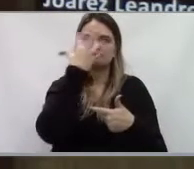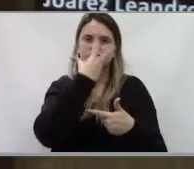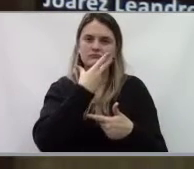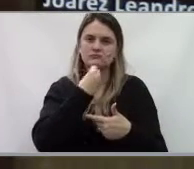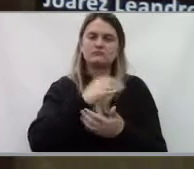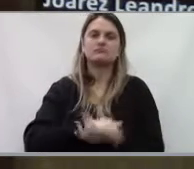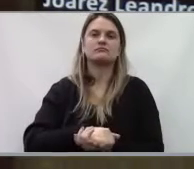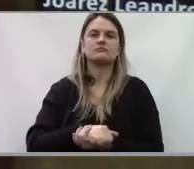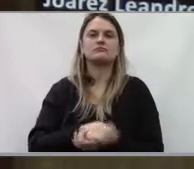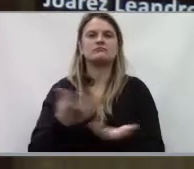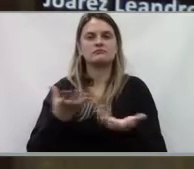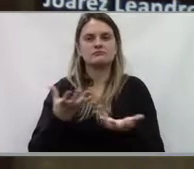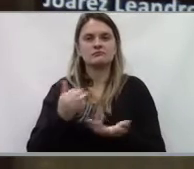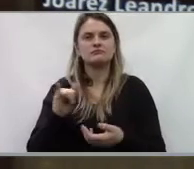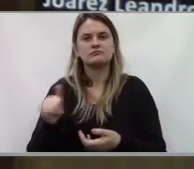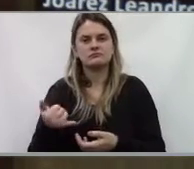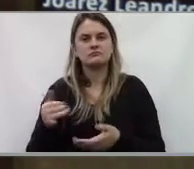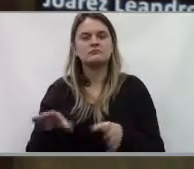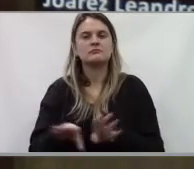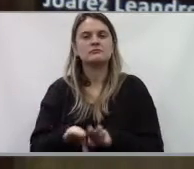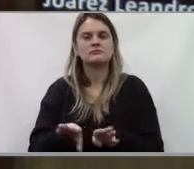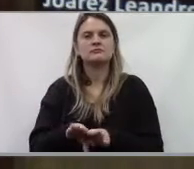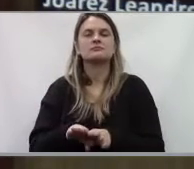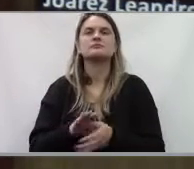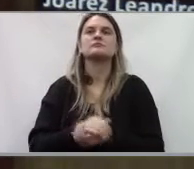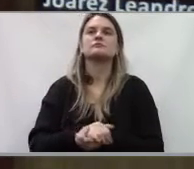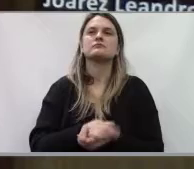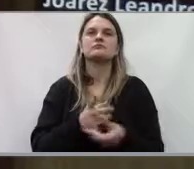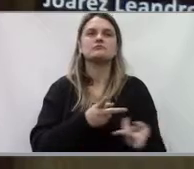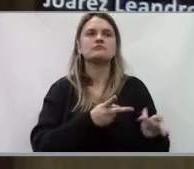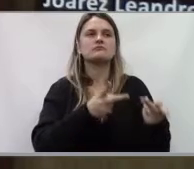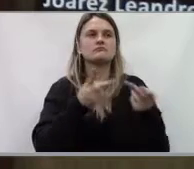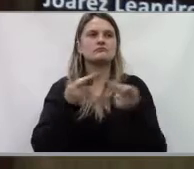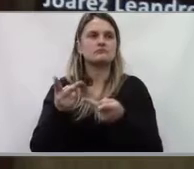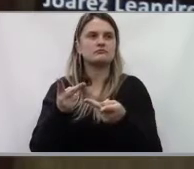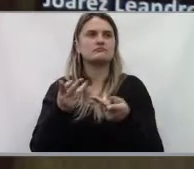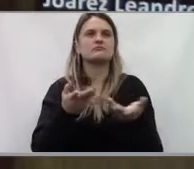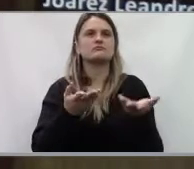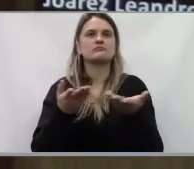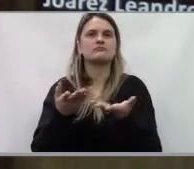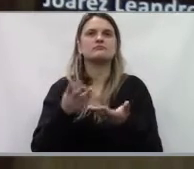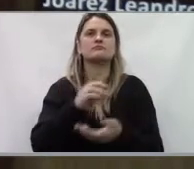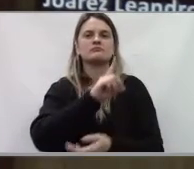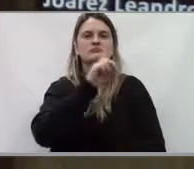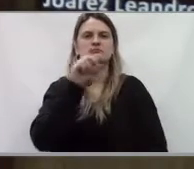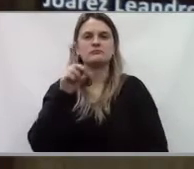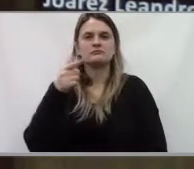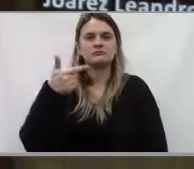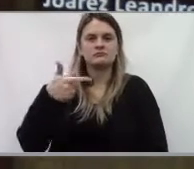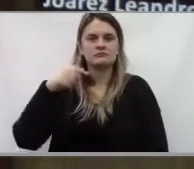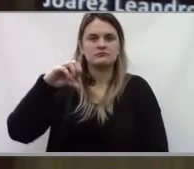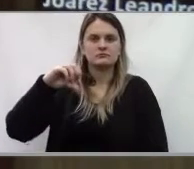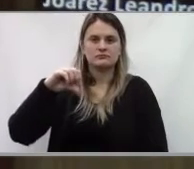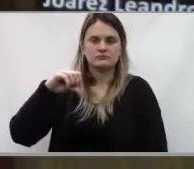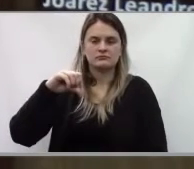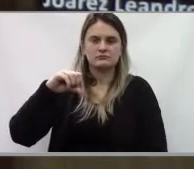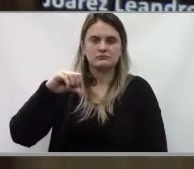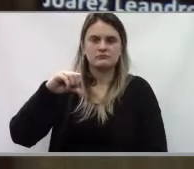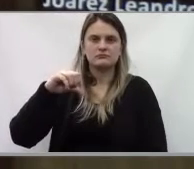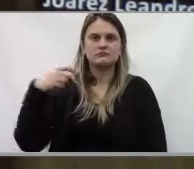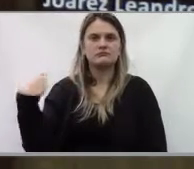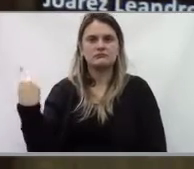bonito, né? Estão fazendo bonito. Quero aproveitar aqui e convidá-los, então, para que no dia